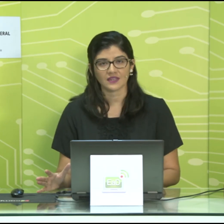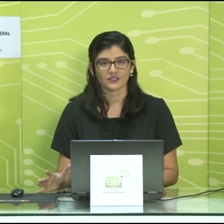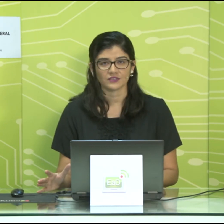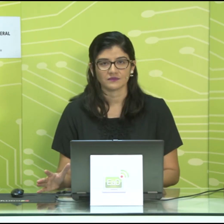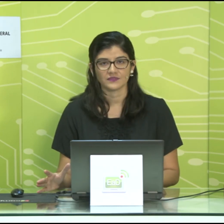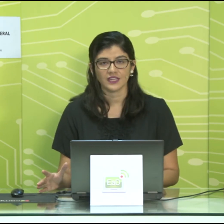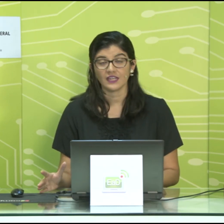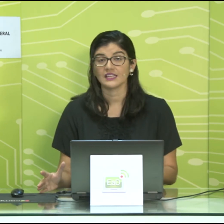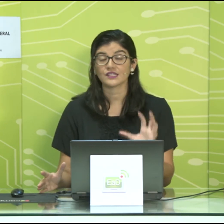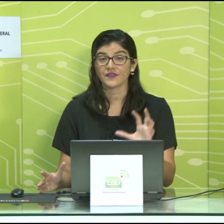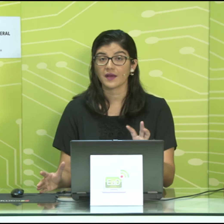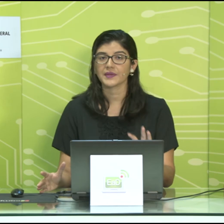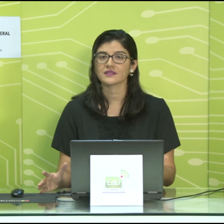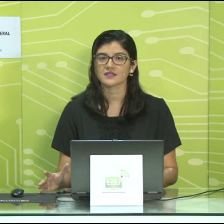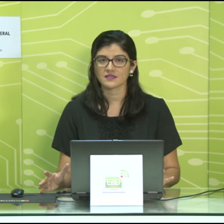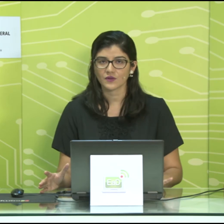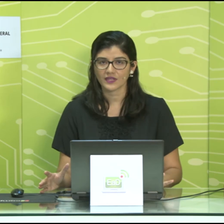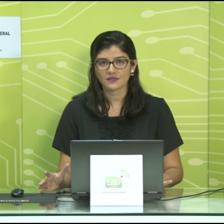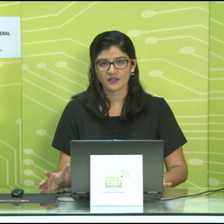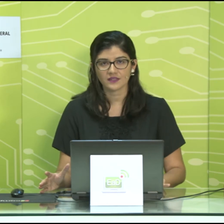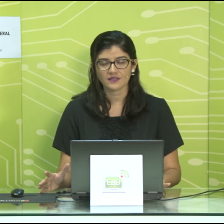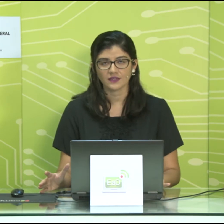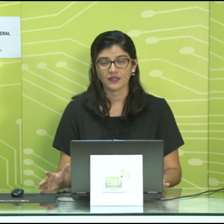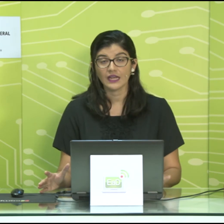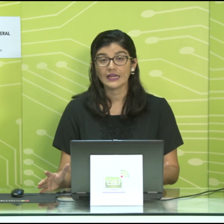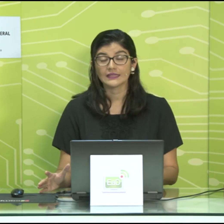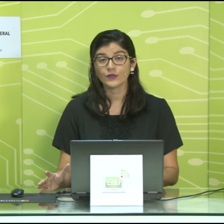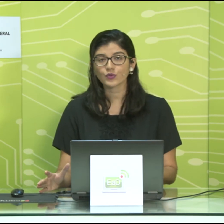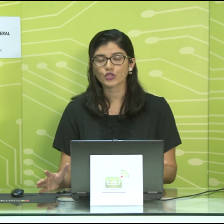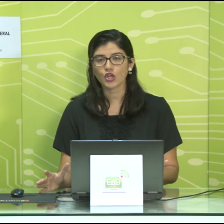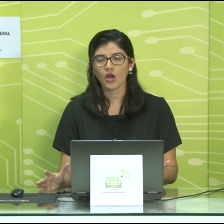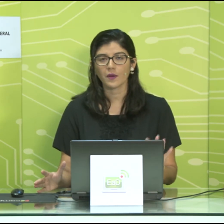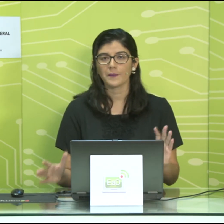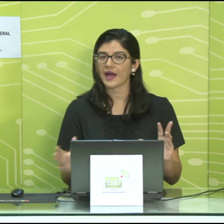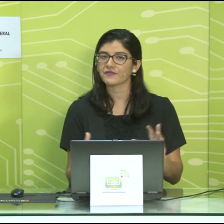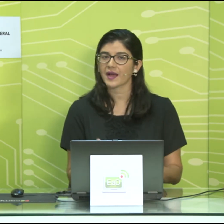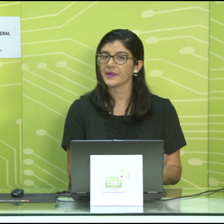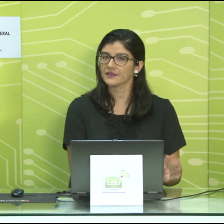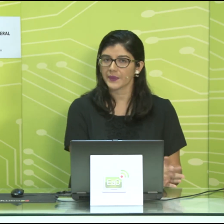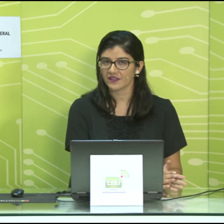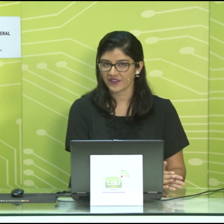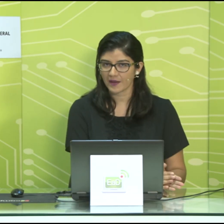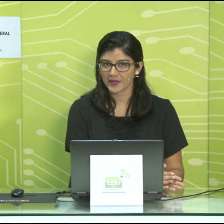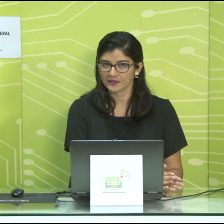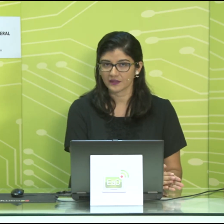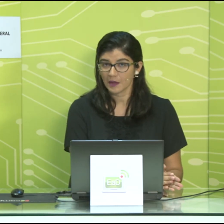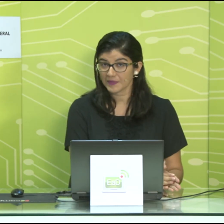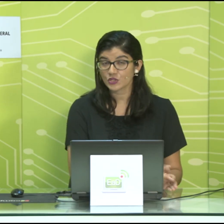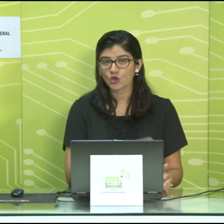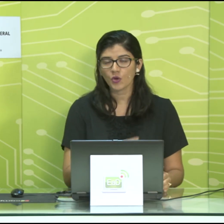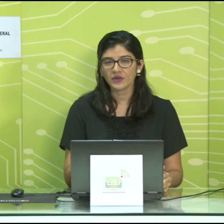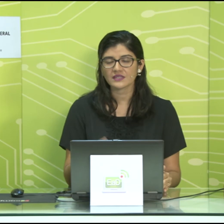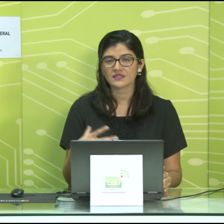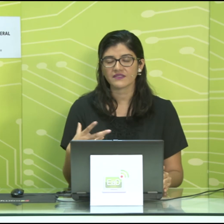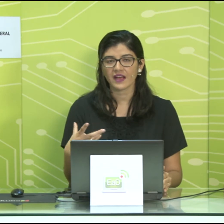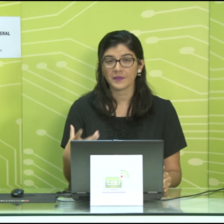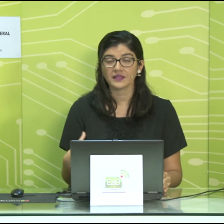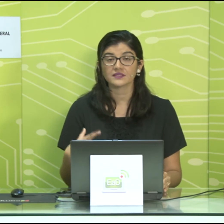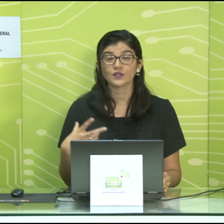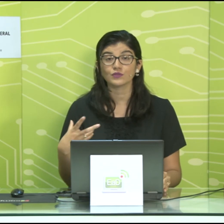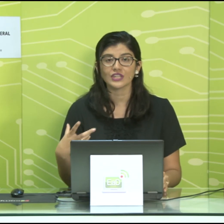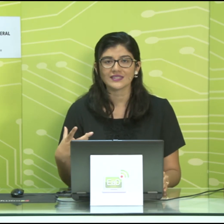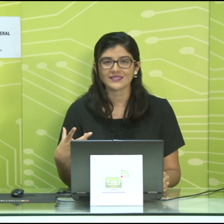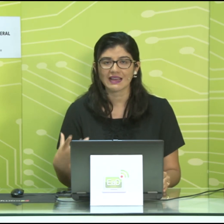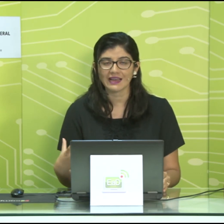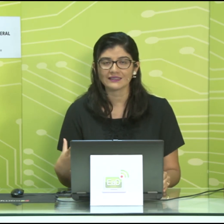de aprendizagem, né? E as ferramentas que estão lá inseridas nele. Não só a ferramenta pela ferramenta, mas como que essas